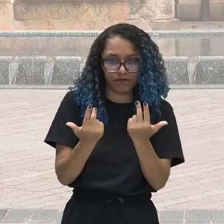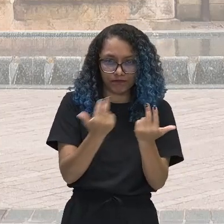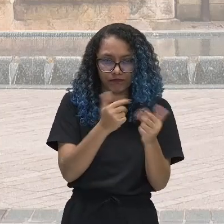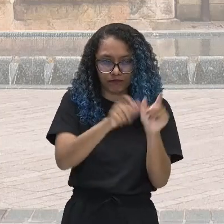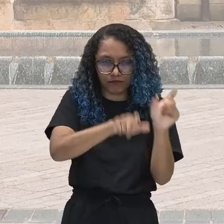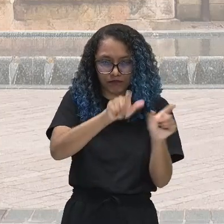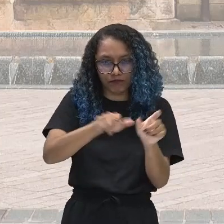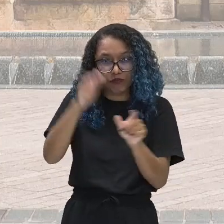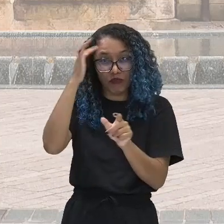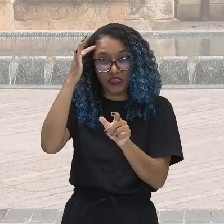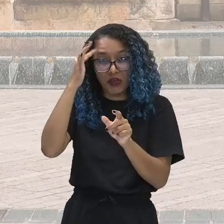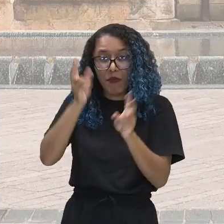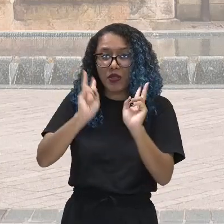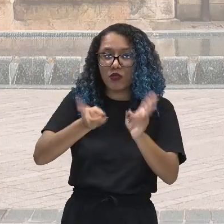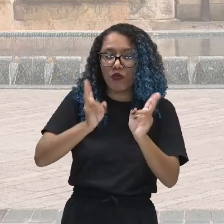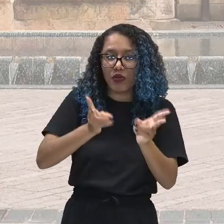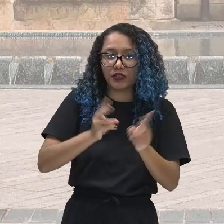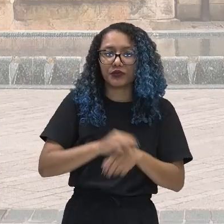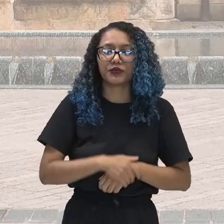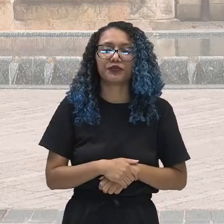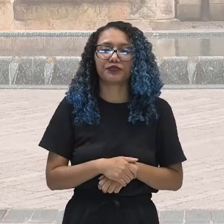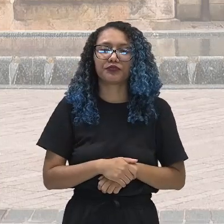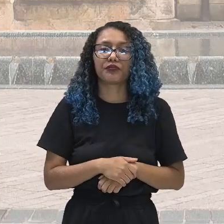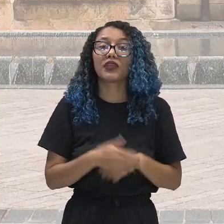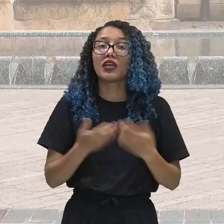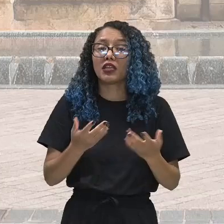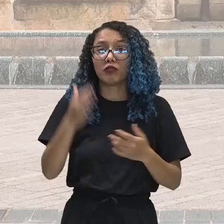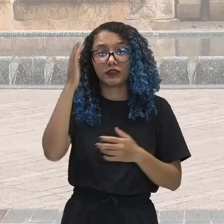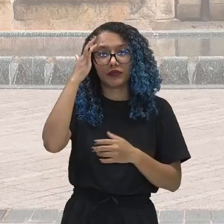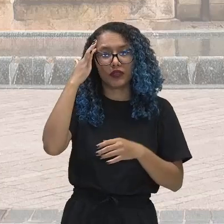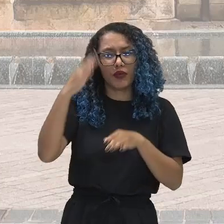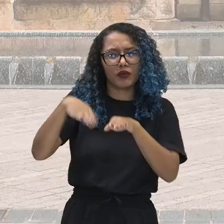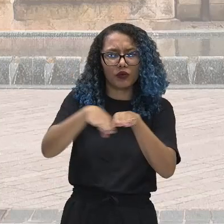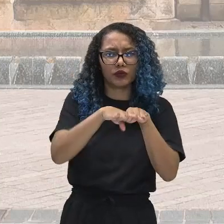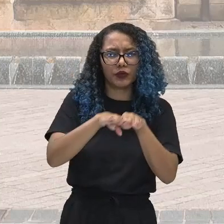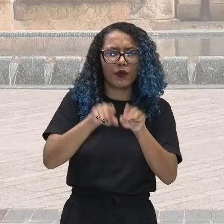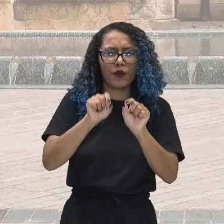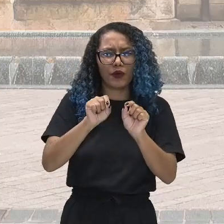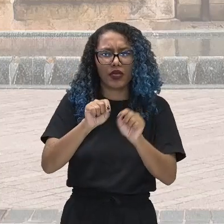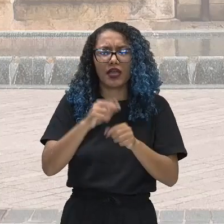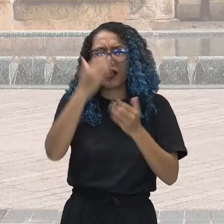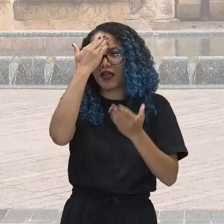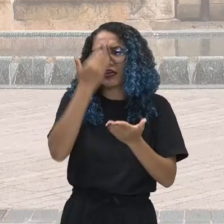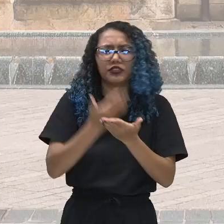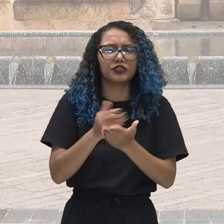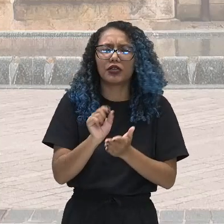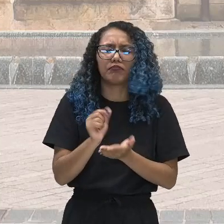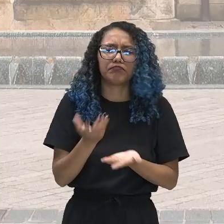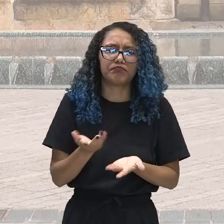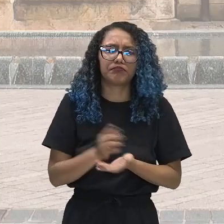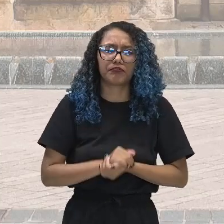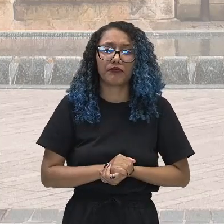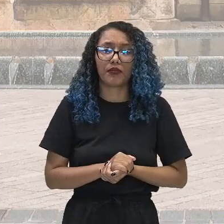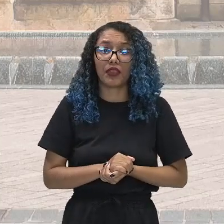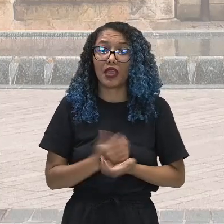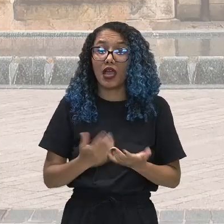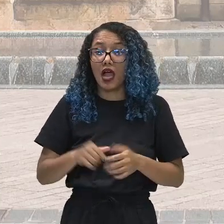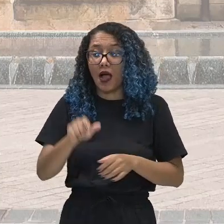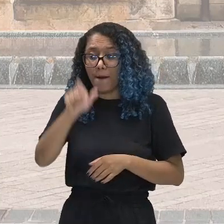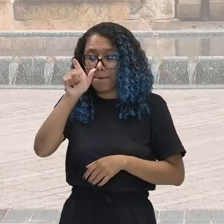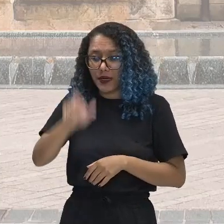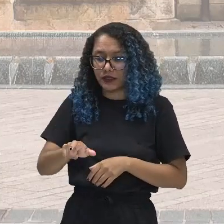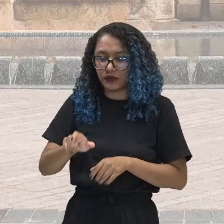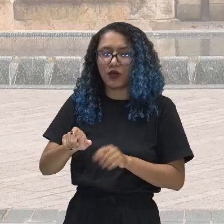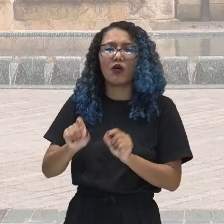de consciência coletiva, ele defende que o homem, na verdade, é um animal selvagem. Olha